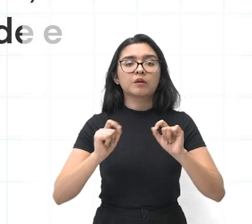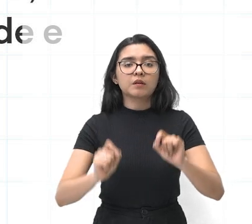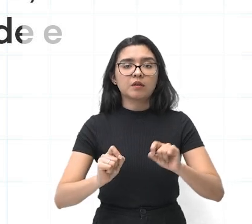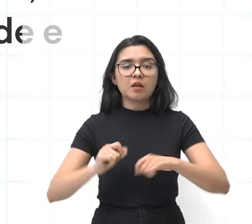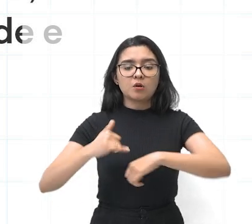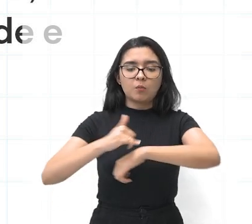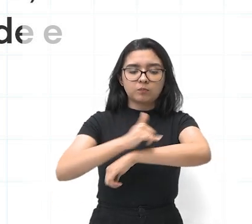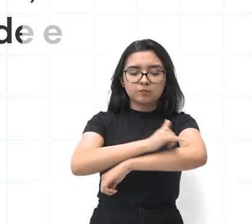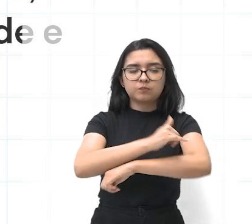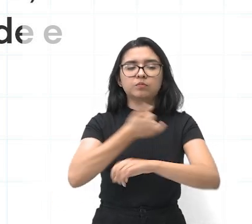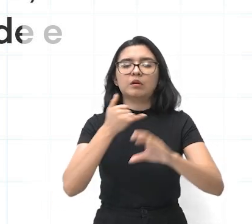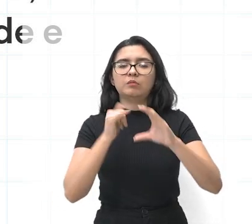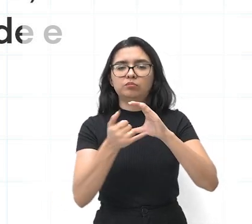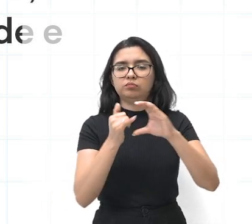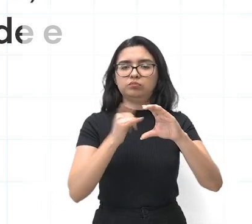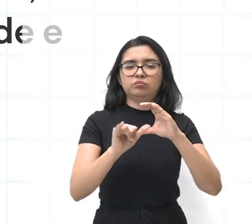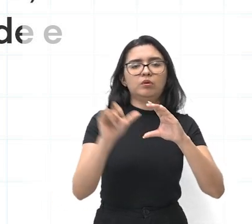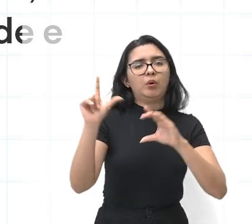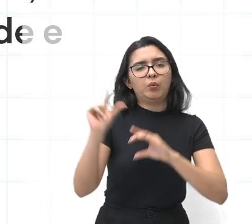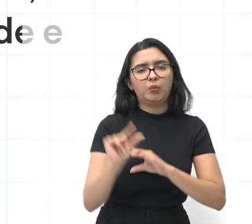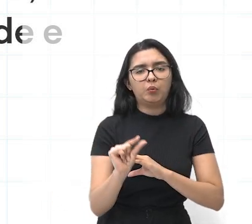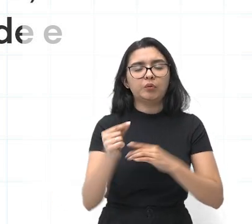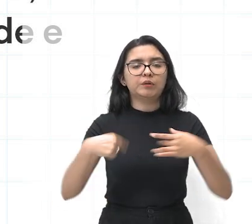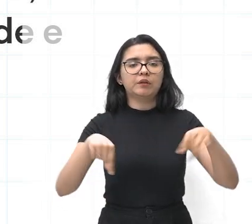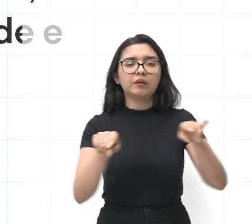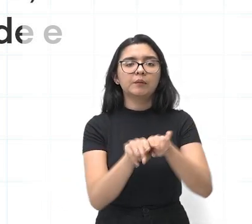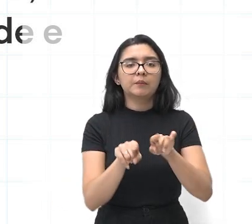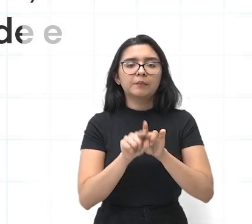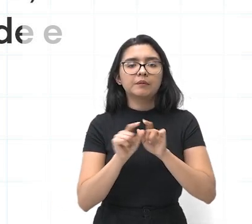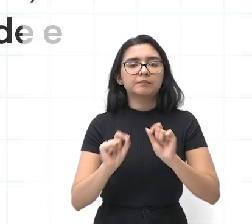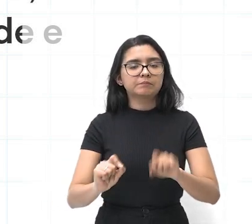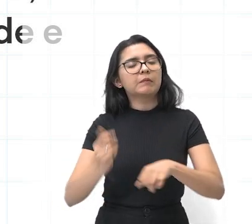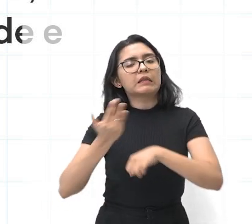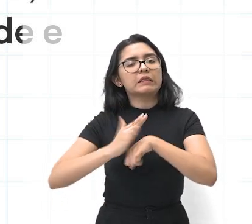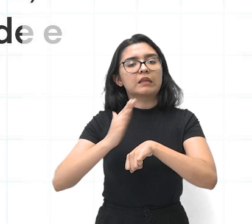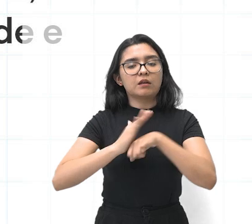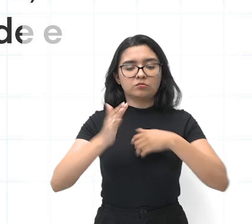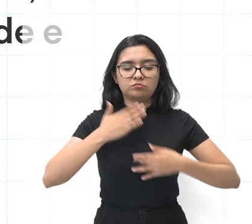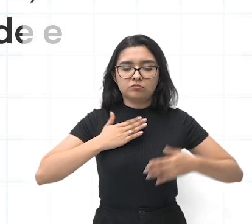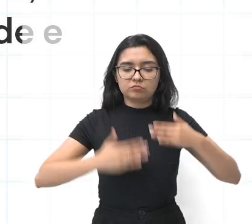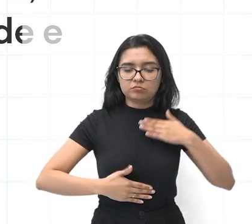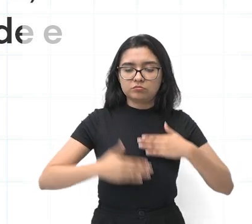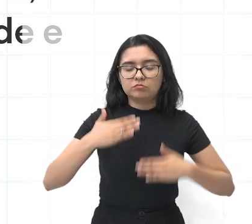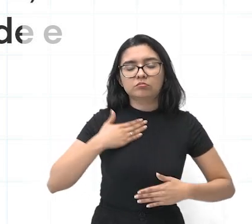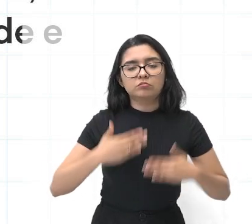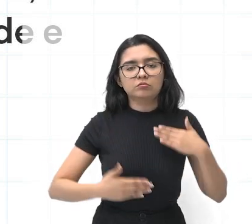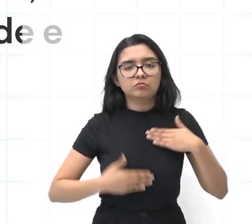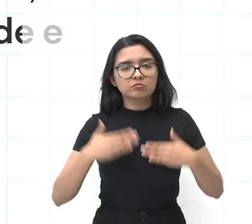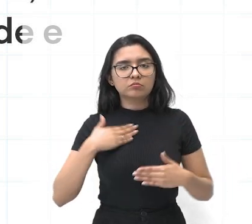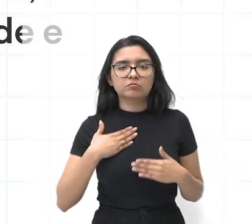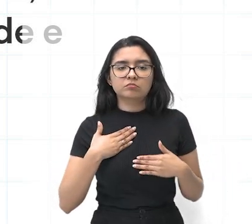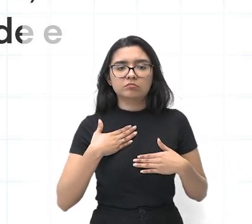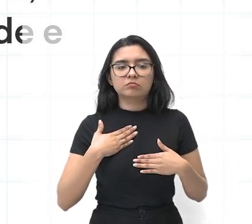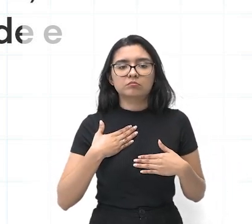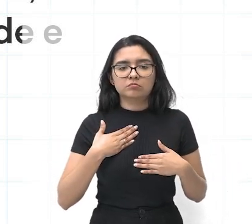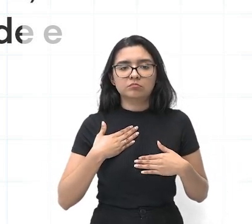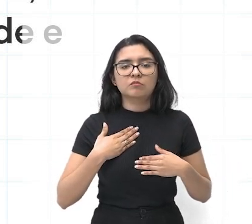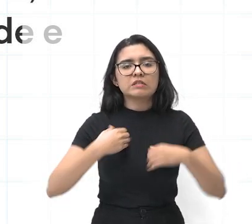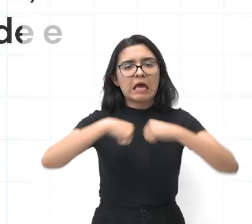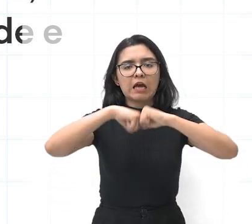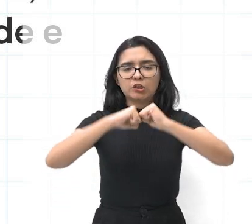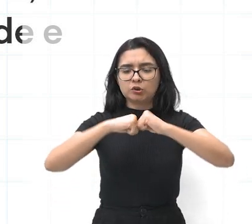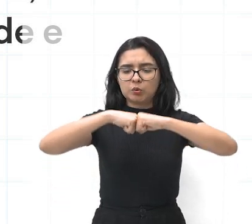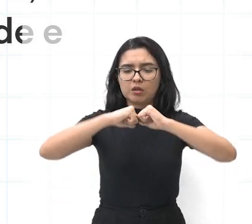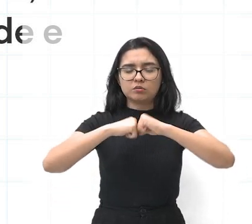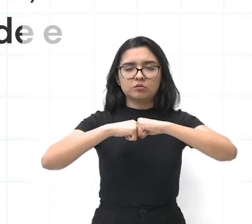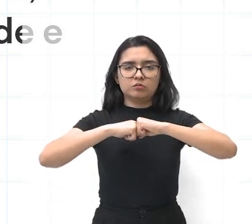e na queima de calorias, exercita o corpo sem impacto intenso sobre as